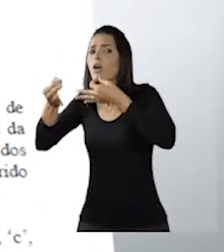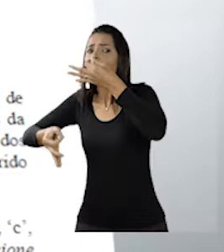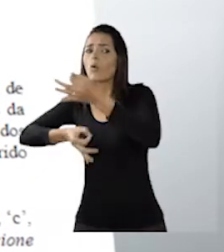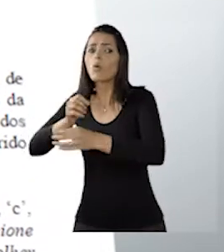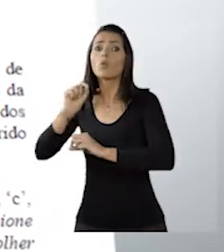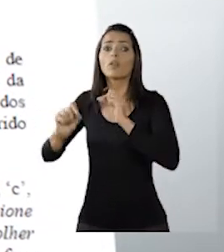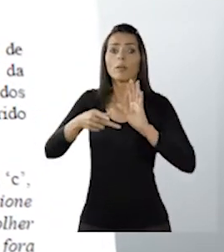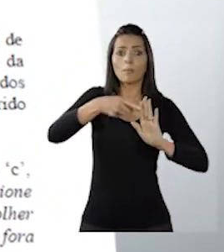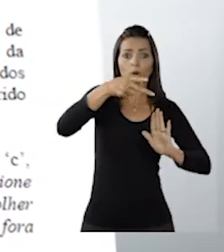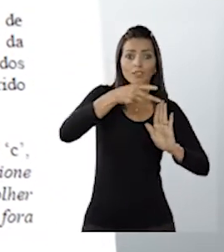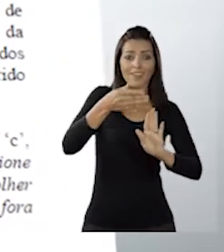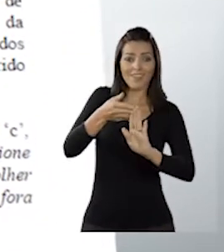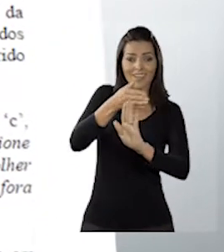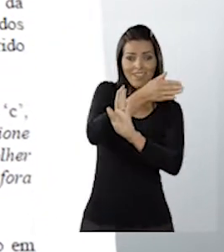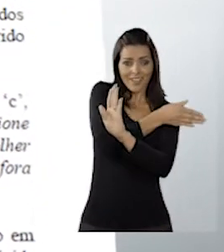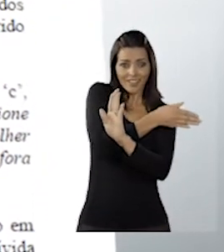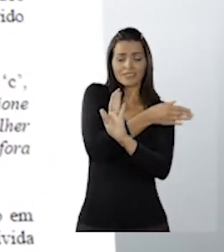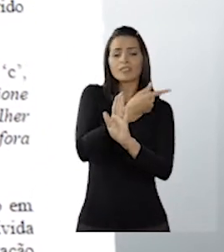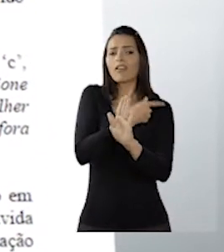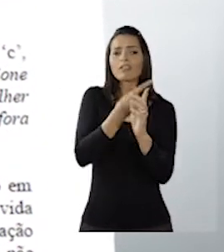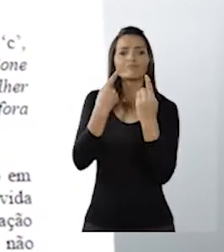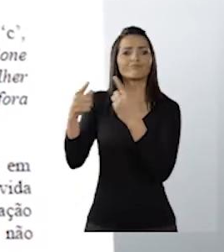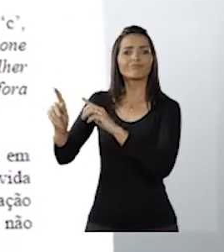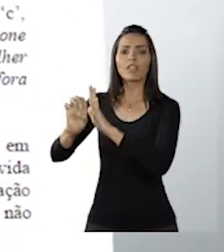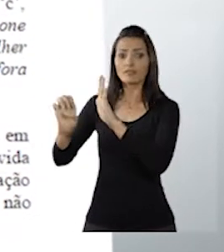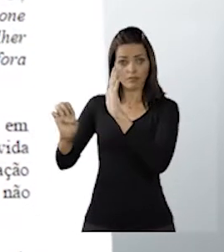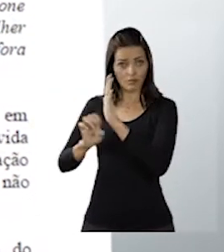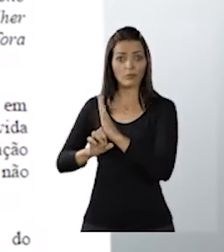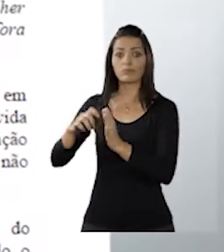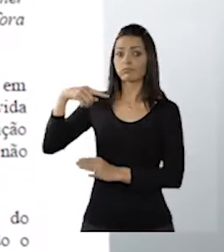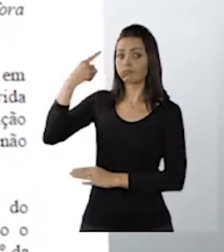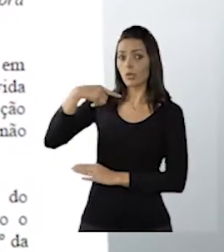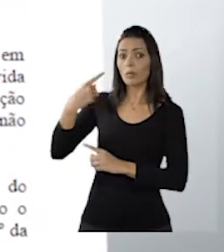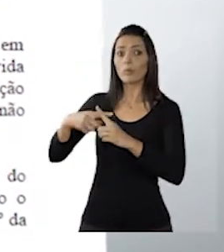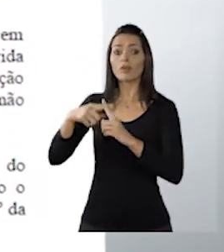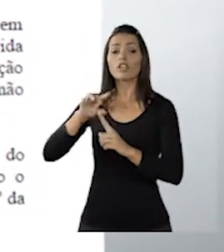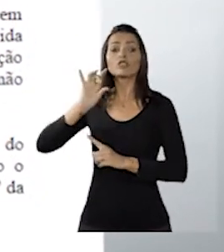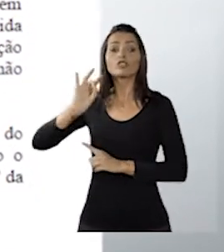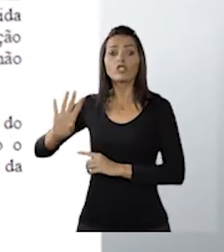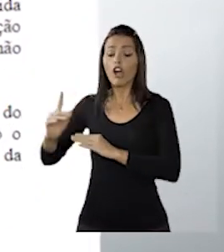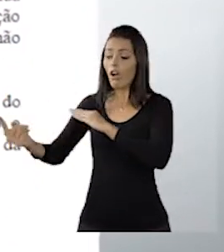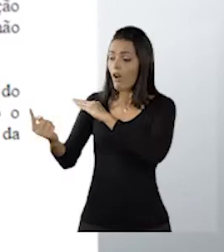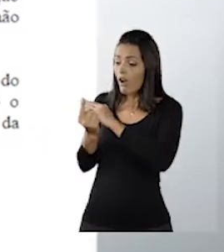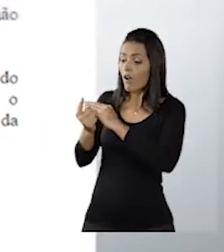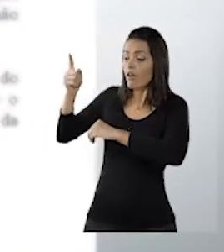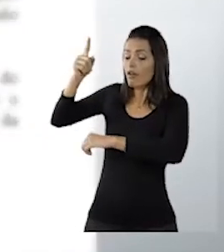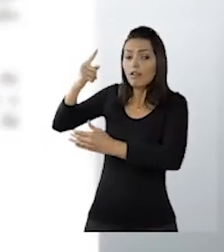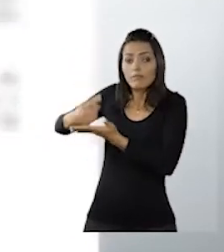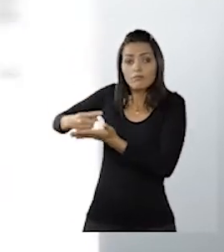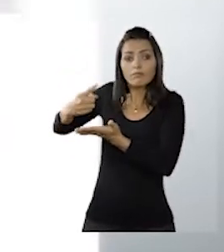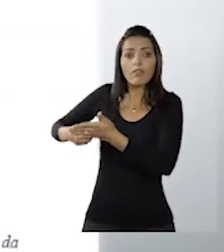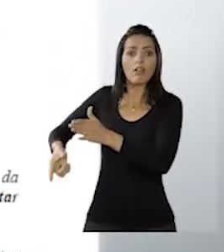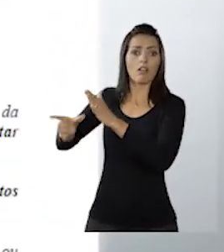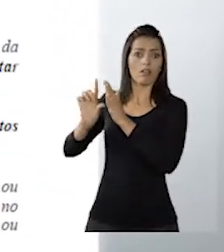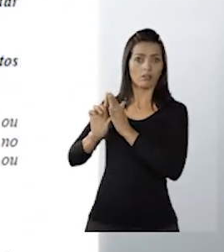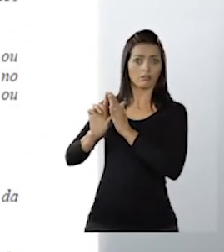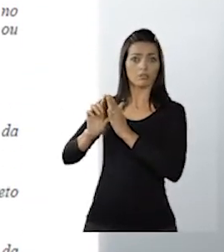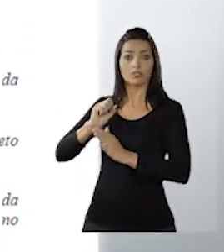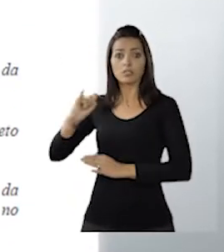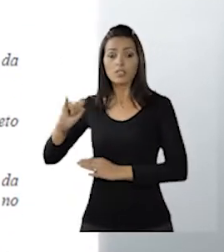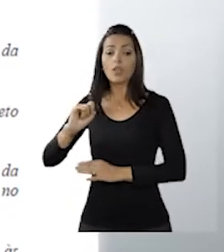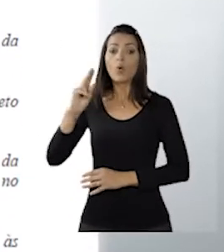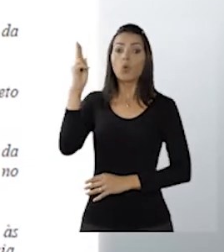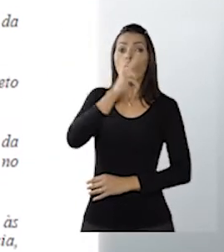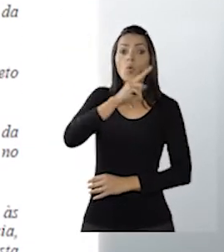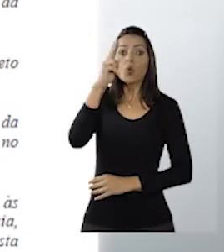pela entidade no encontro, a ordem argumentou que a portaria anterior feria o Estatuto da Advocacia por prever